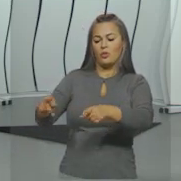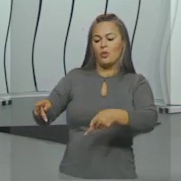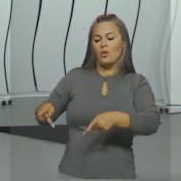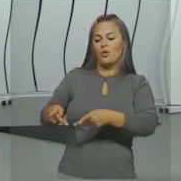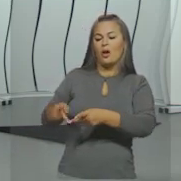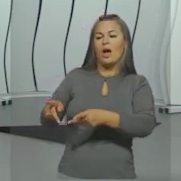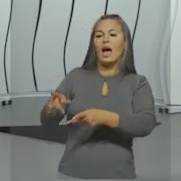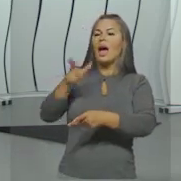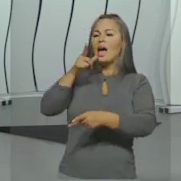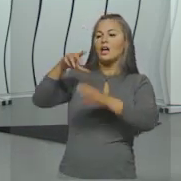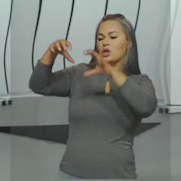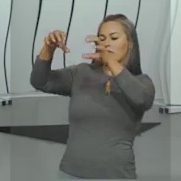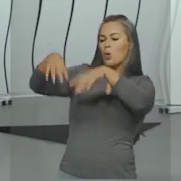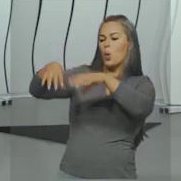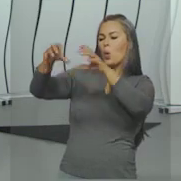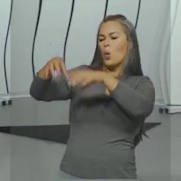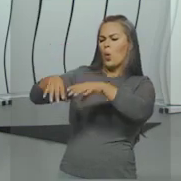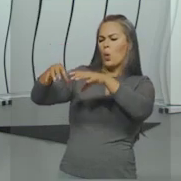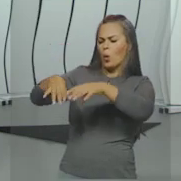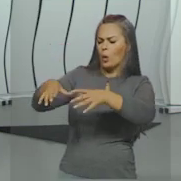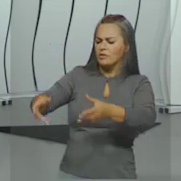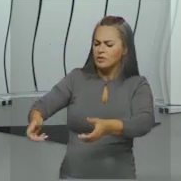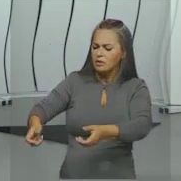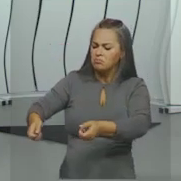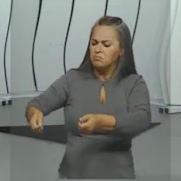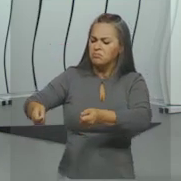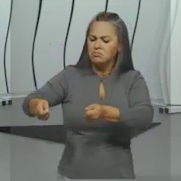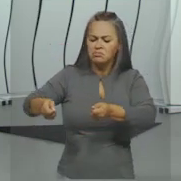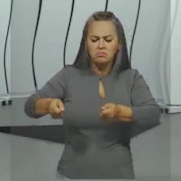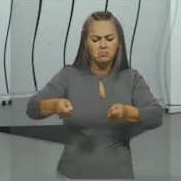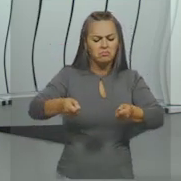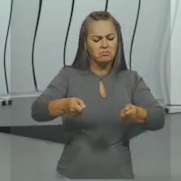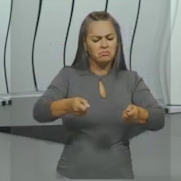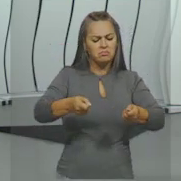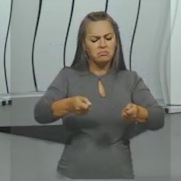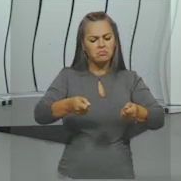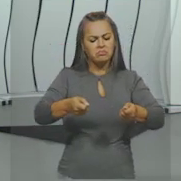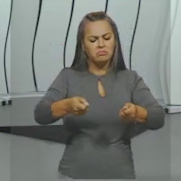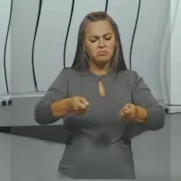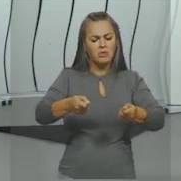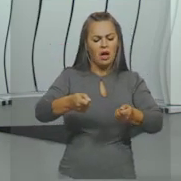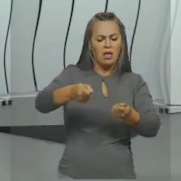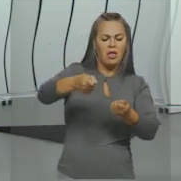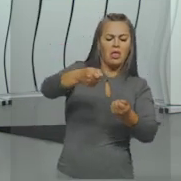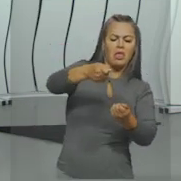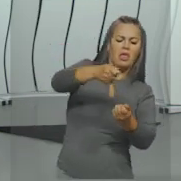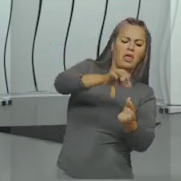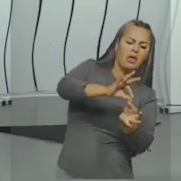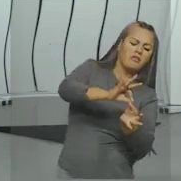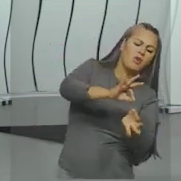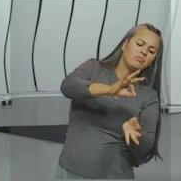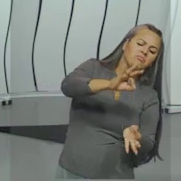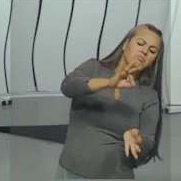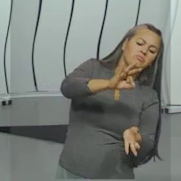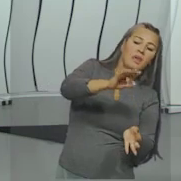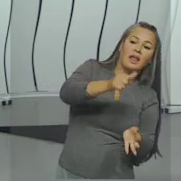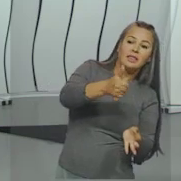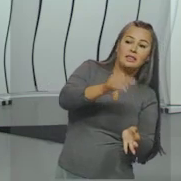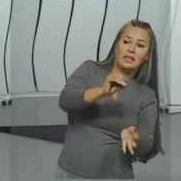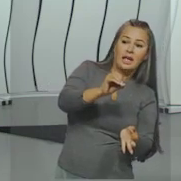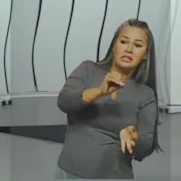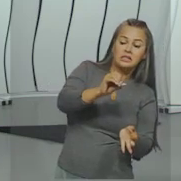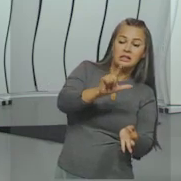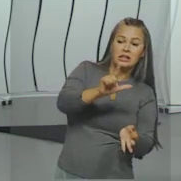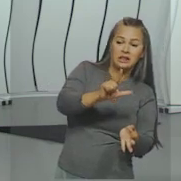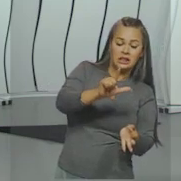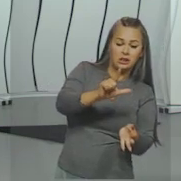chuva parar, você pega aquela água que caiu na bacia, mede em litros e fala assim, caiu 10 litros em